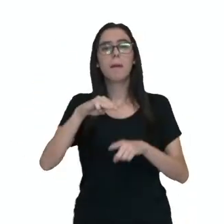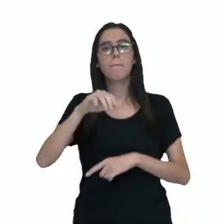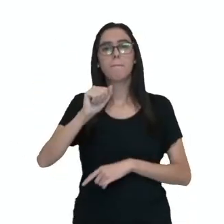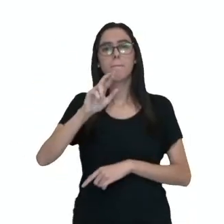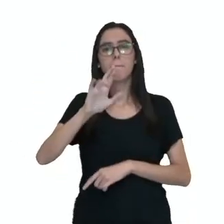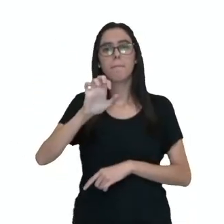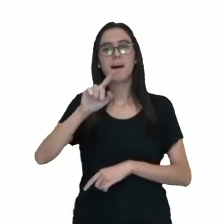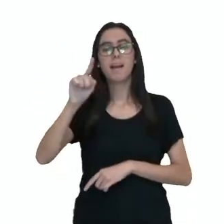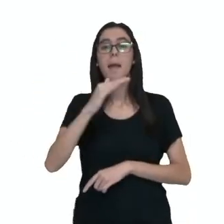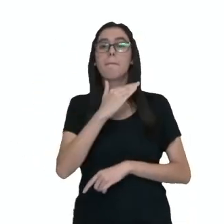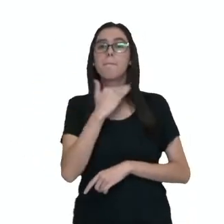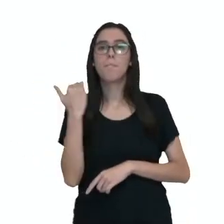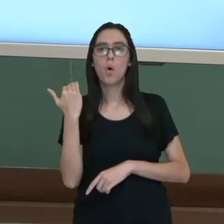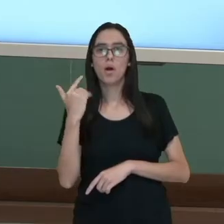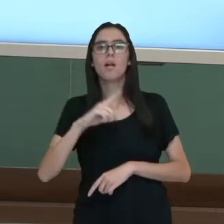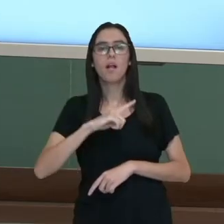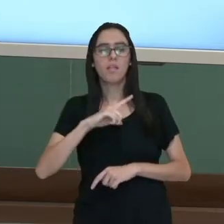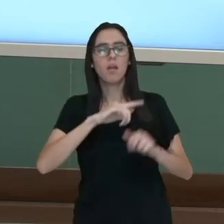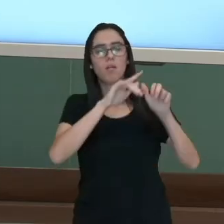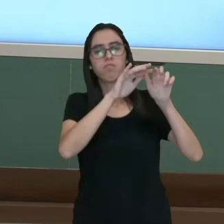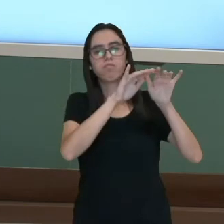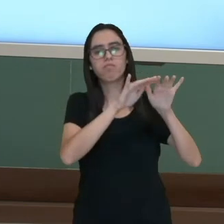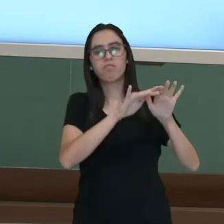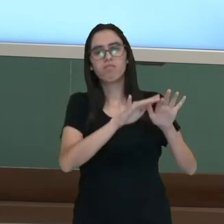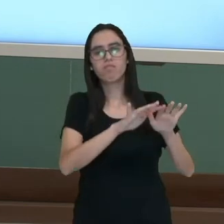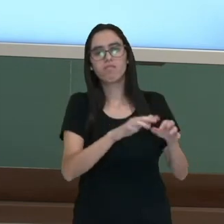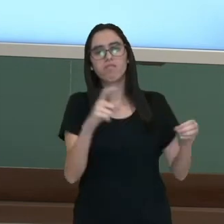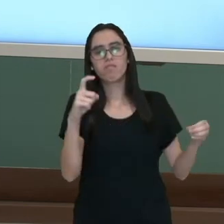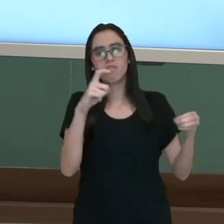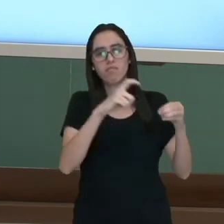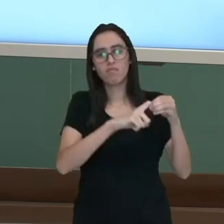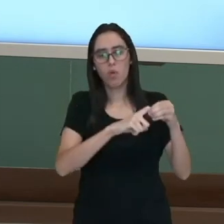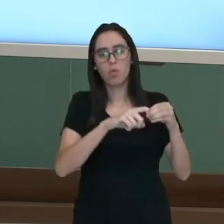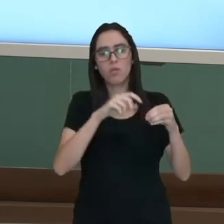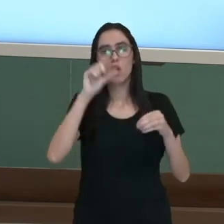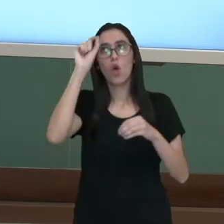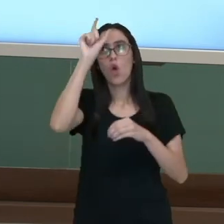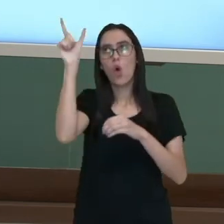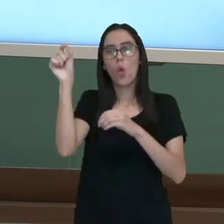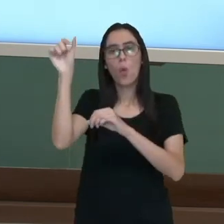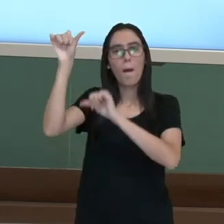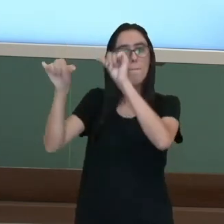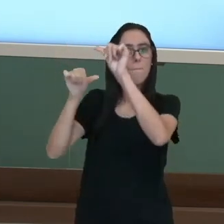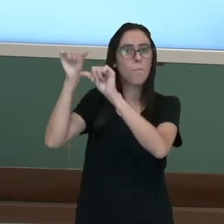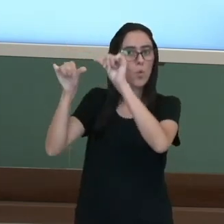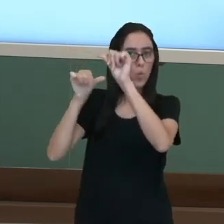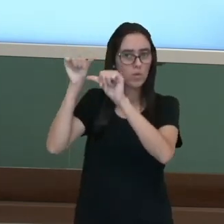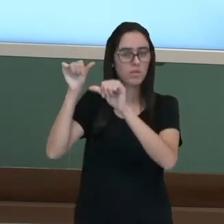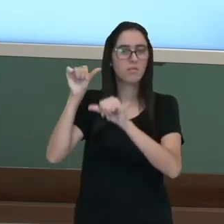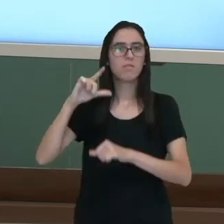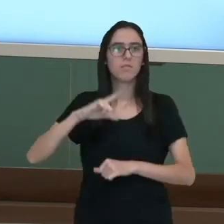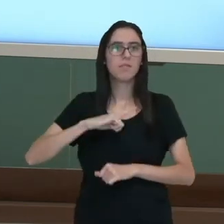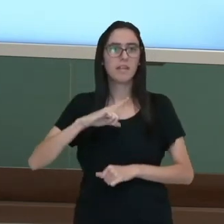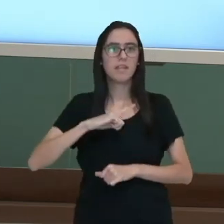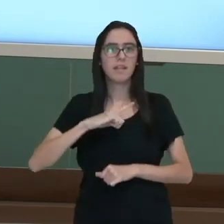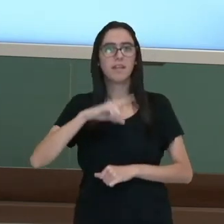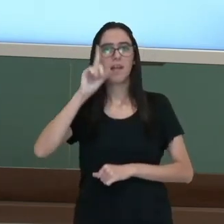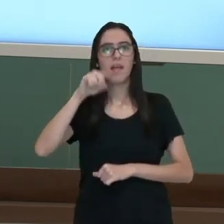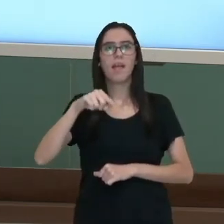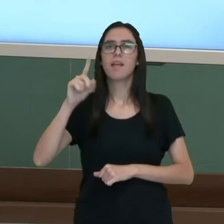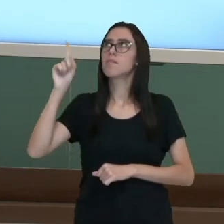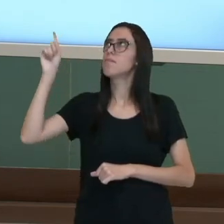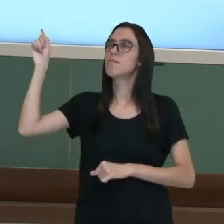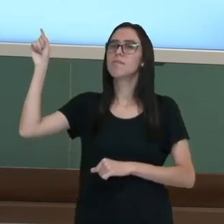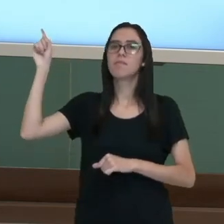tem, por exemplo, a linha ali da parte da Lua minguante e a Lua crescente. A maré seria esse bojo que vocês estão